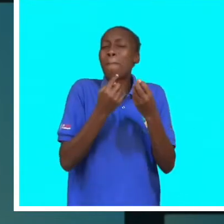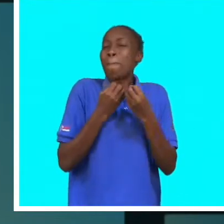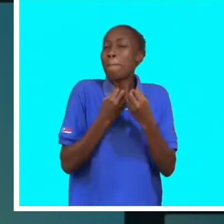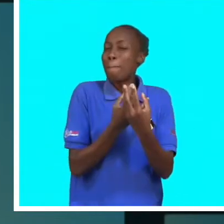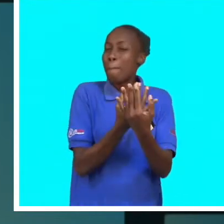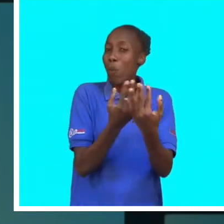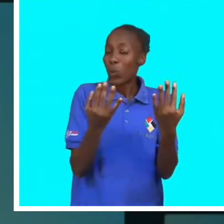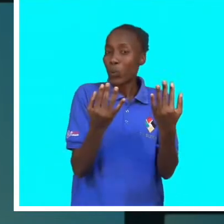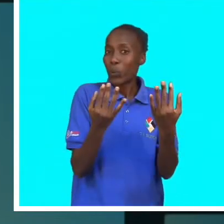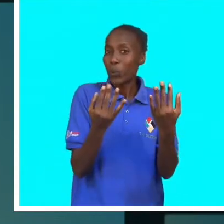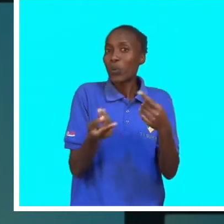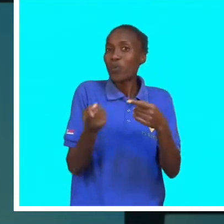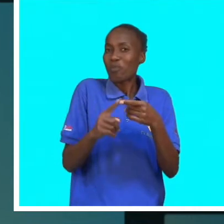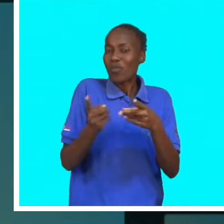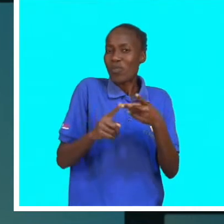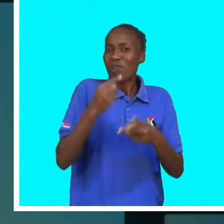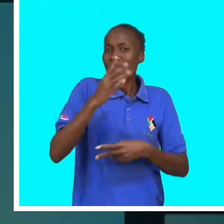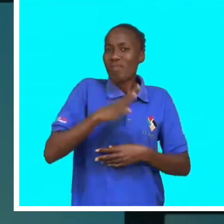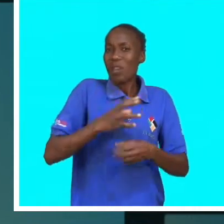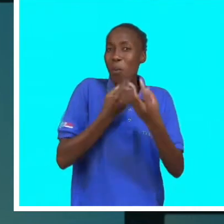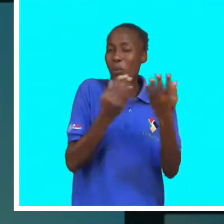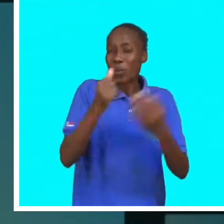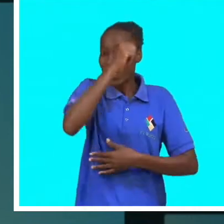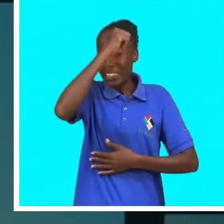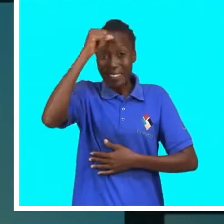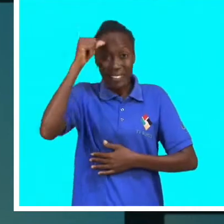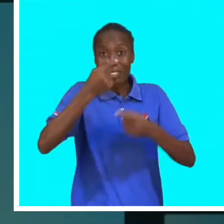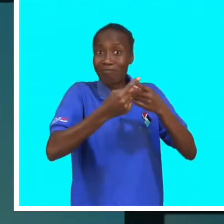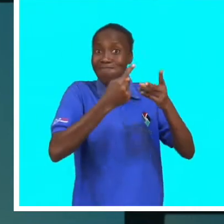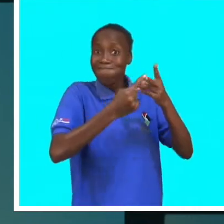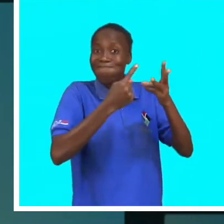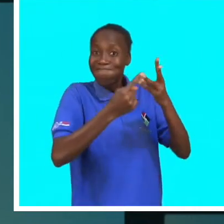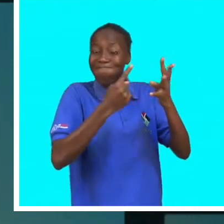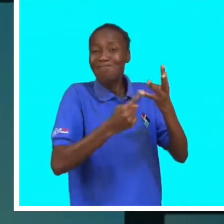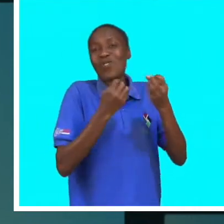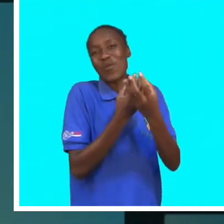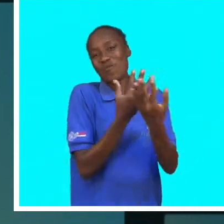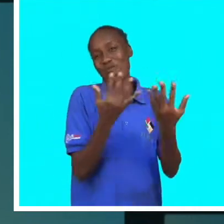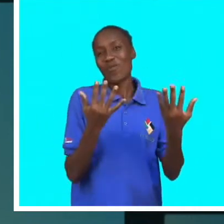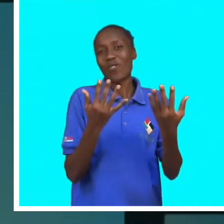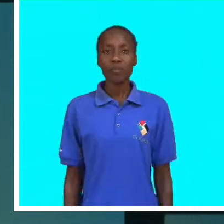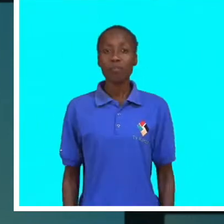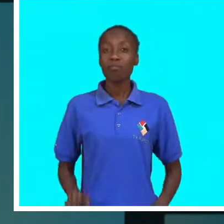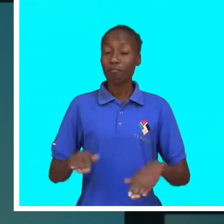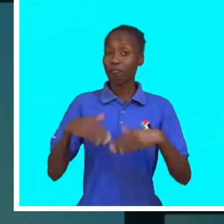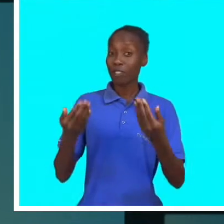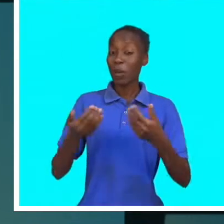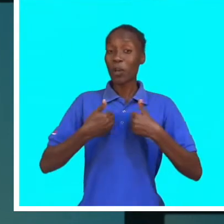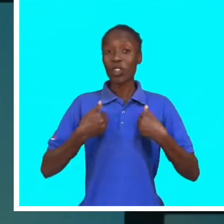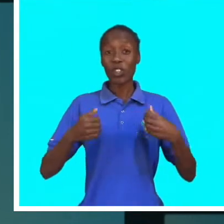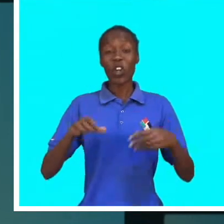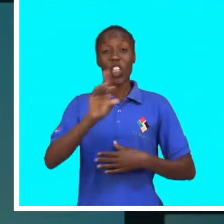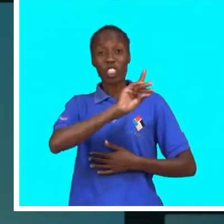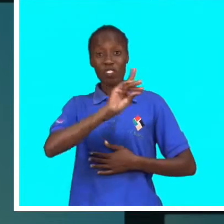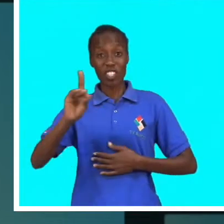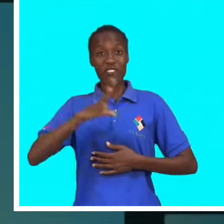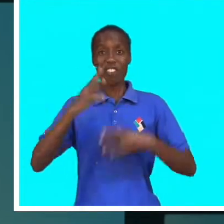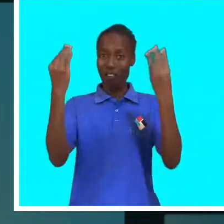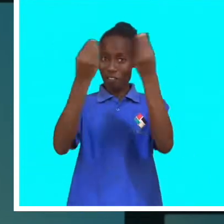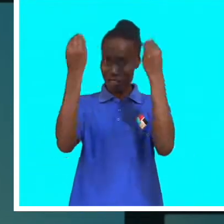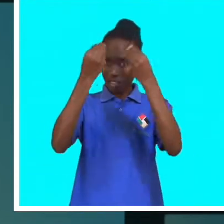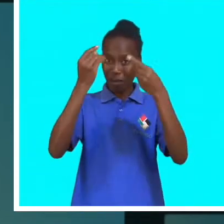eletrônica, muitos outros. É muito difícil mencionar porque são um leque de 25 cursos. Para os jogos de condoficiência, temos mais